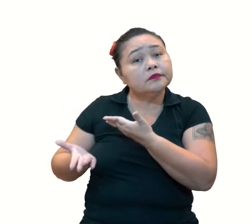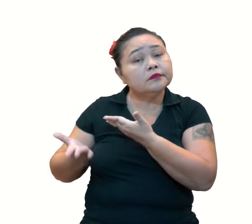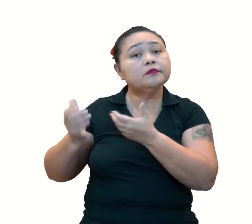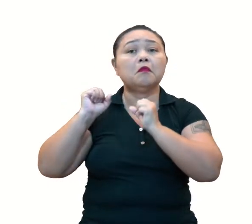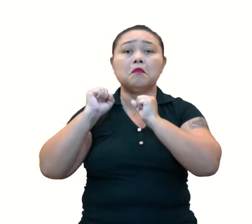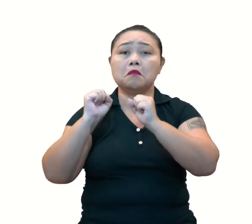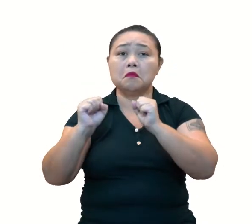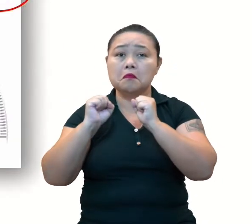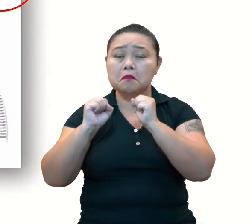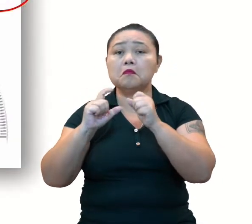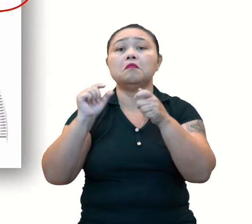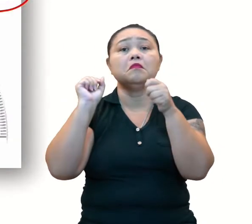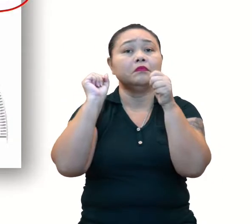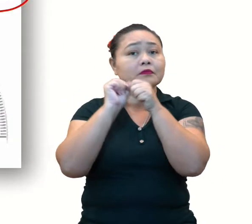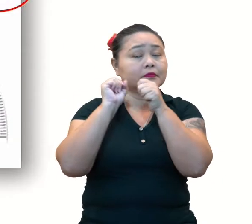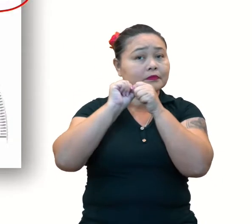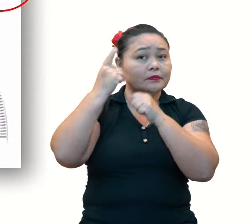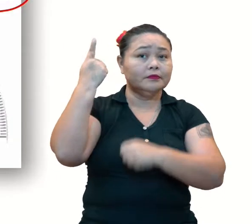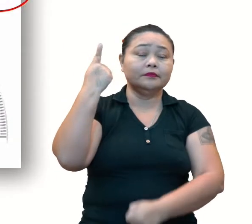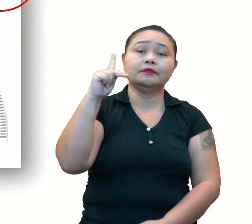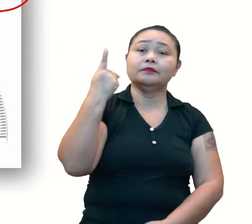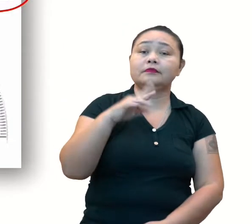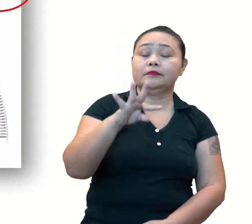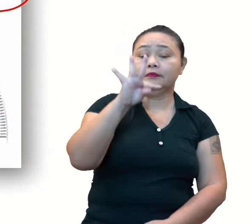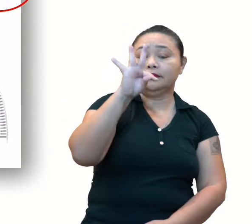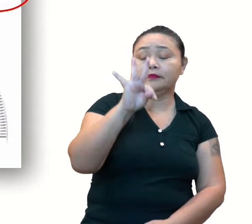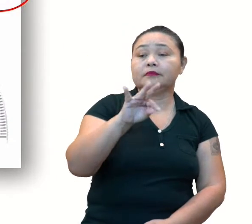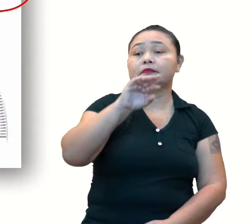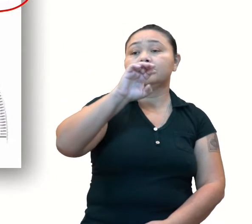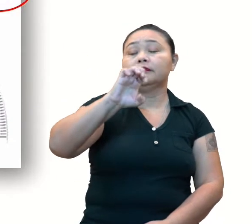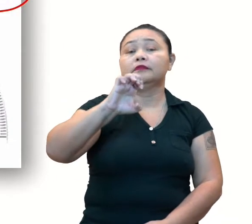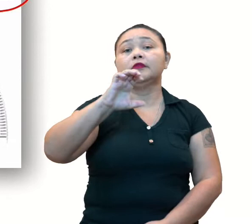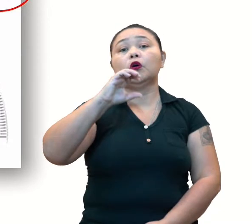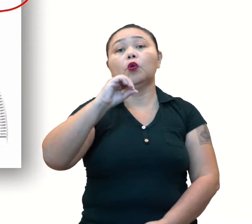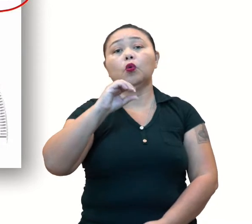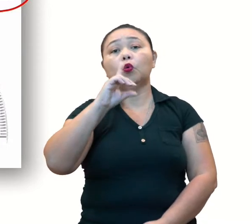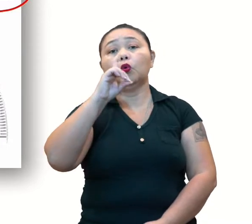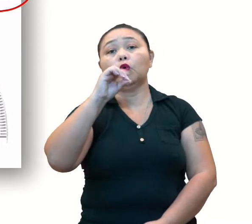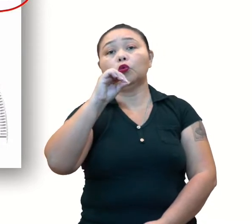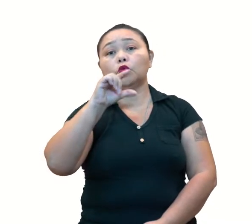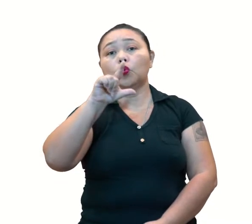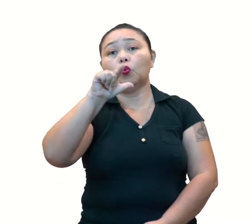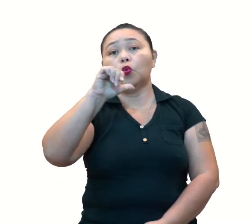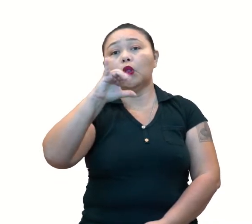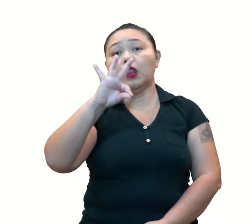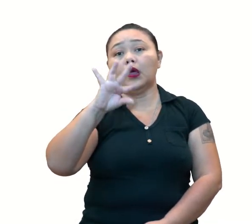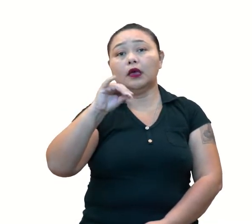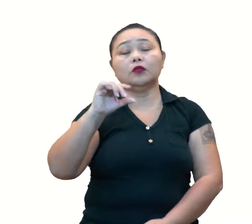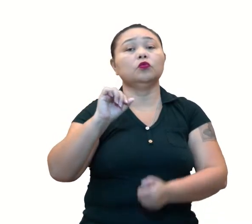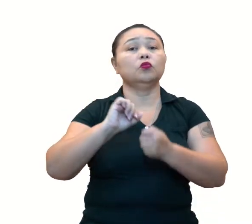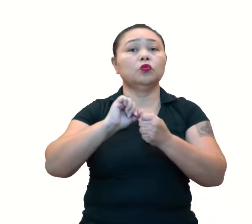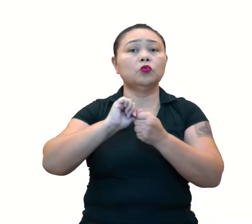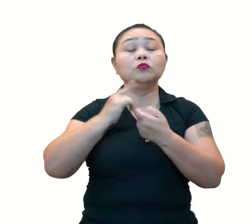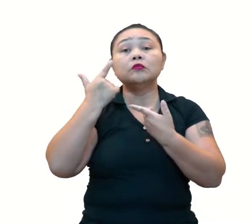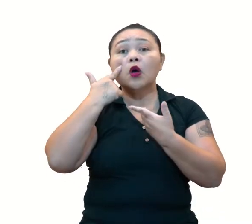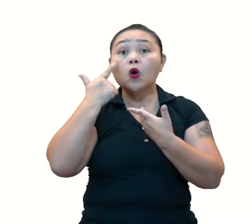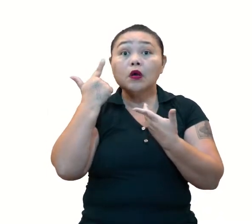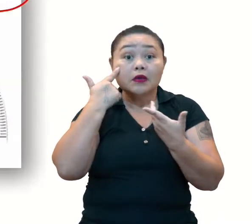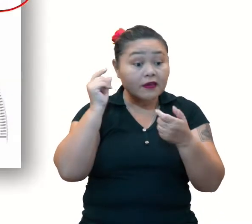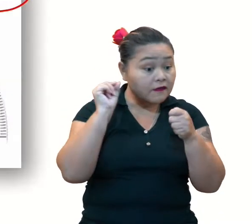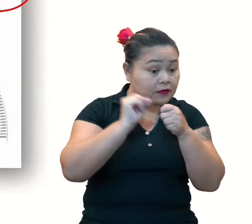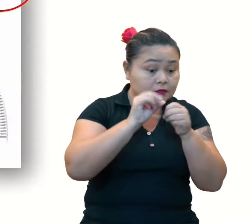pode construir o seu teodolito, né? E, claro, fazer as medições aí que você acha